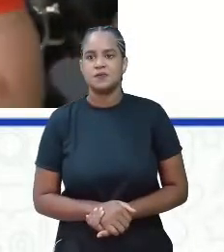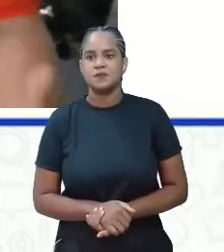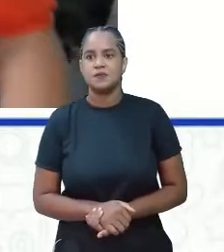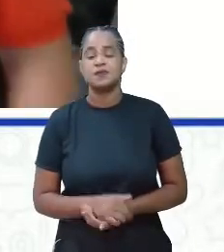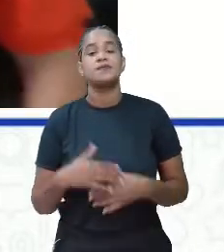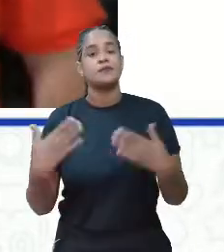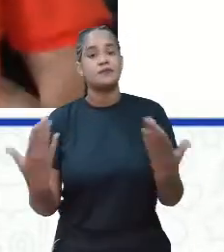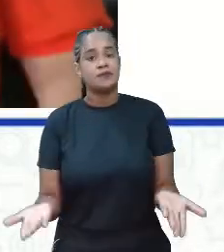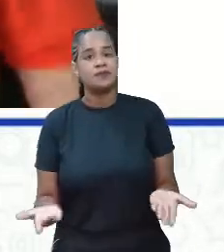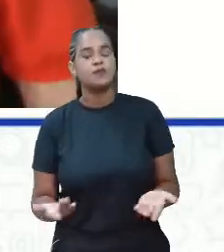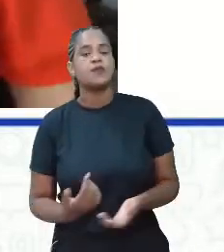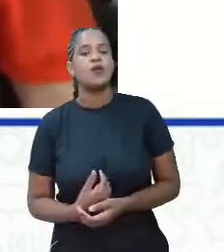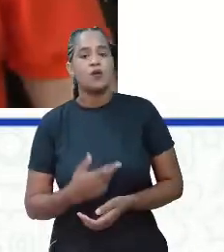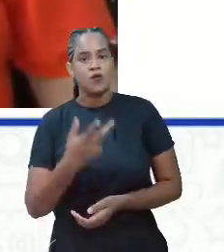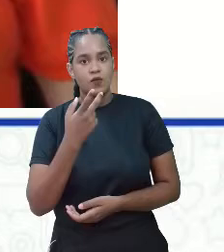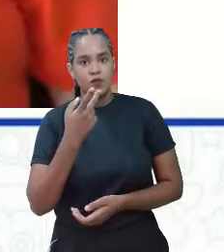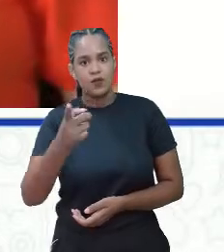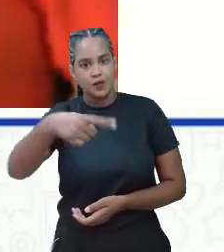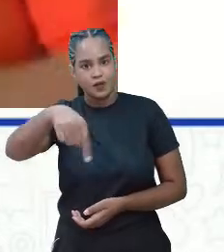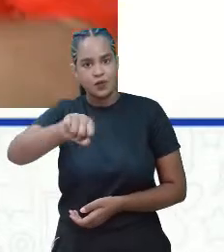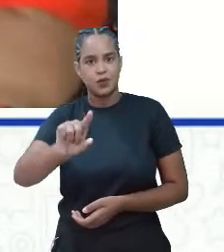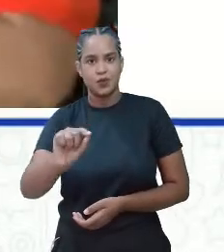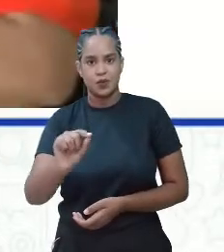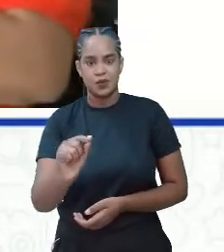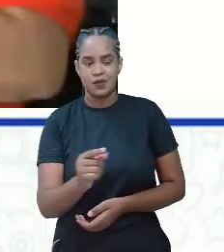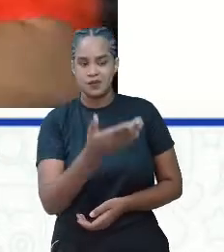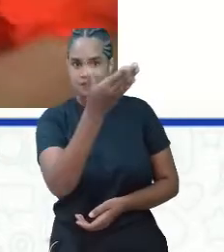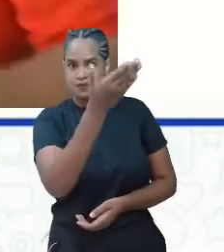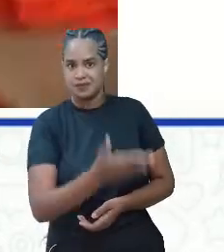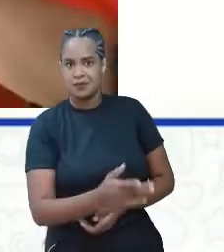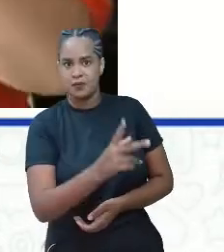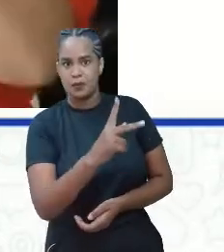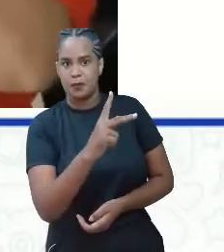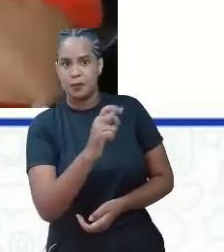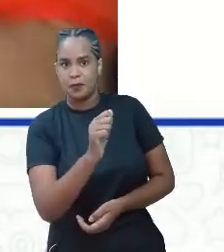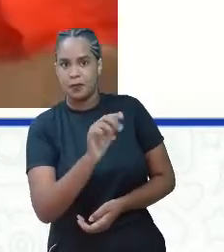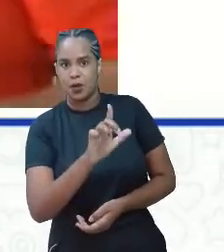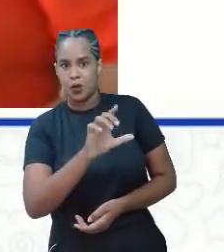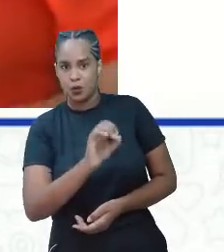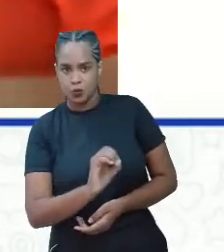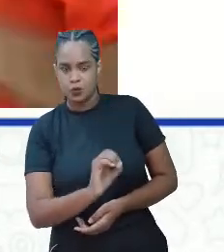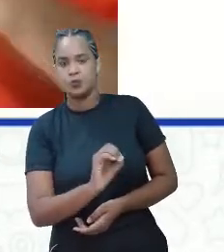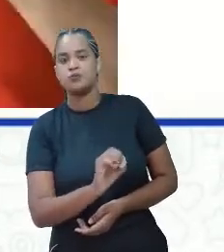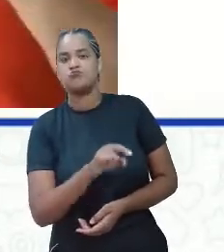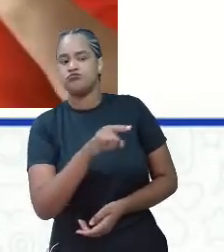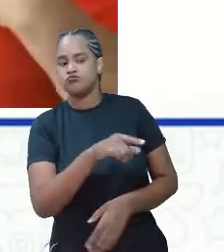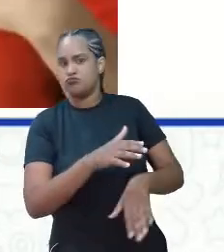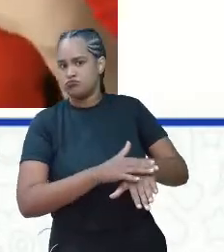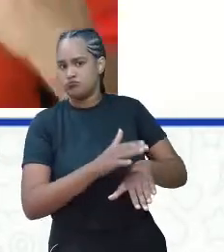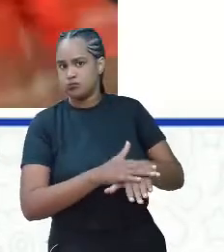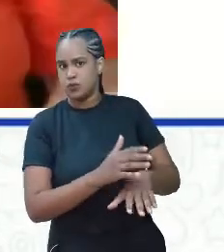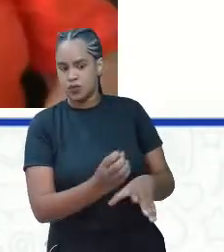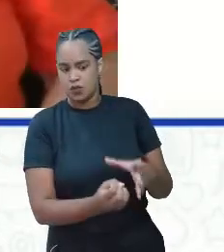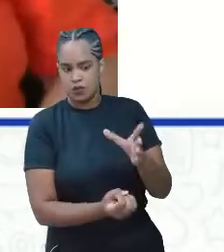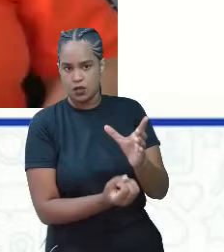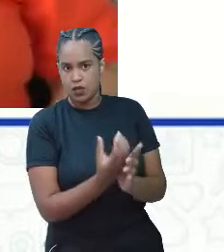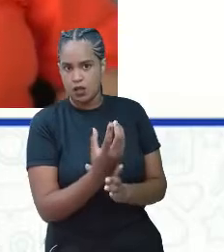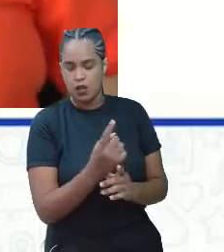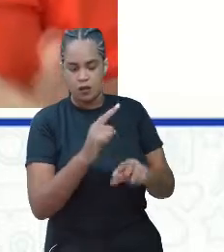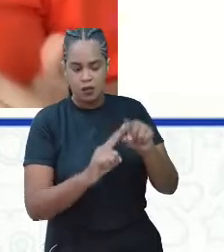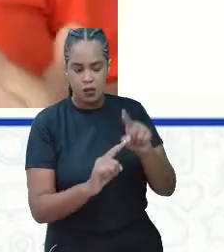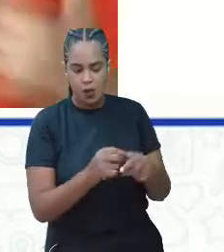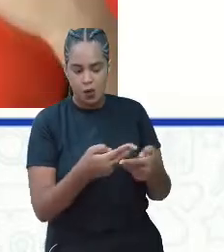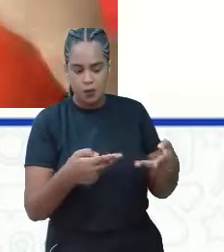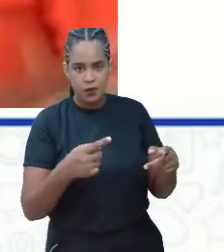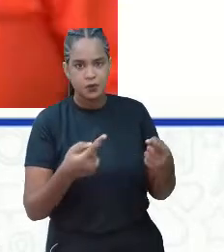Então, gente, como eu já tinha dito a vocês, né, a gente já está aqui com o Paulo Sérgio Luthier, que gentilmente, né,